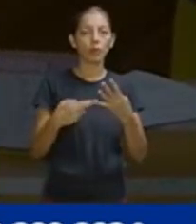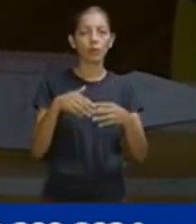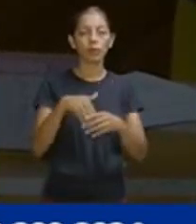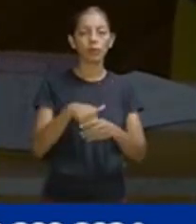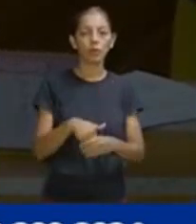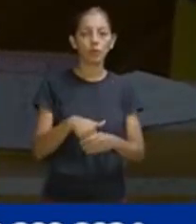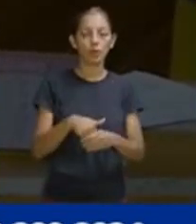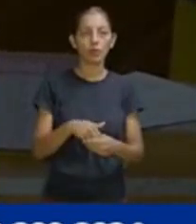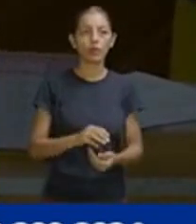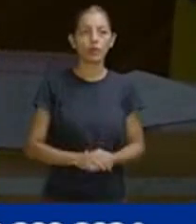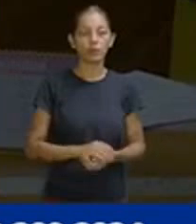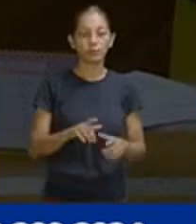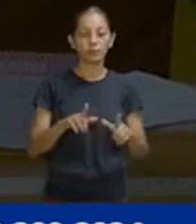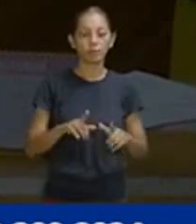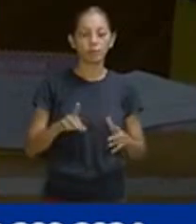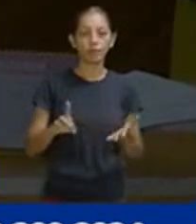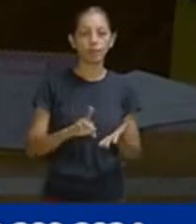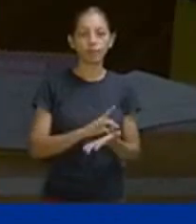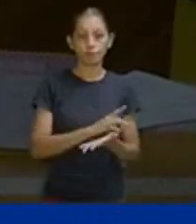de candidatura número